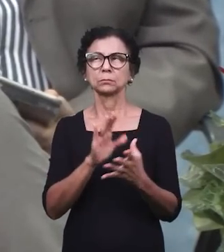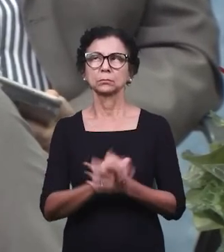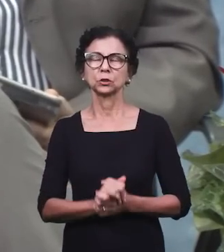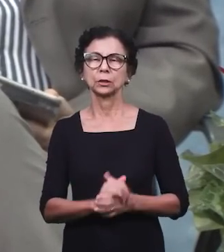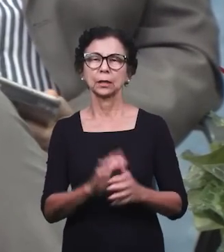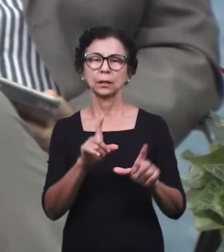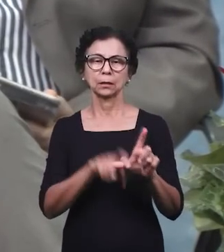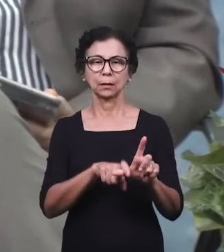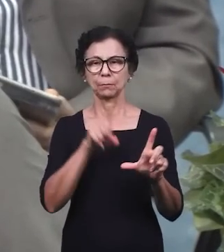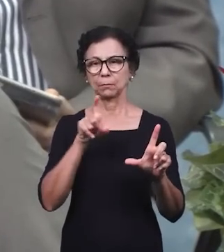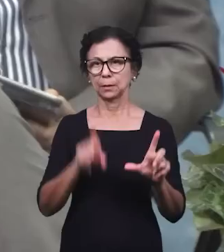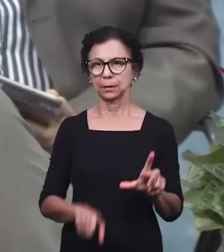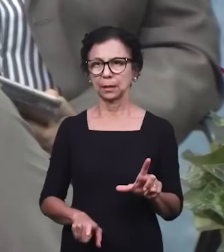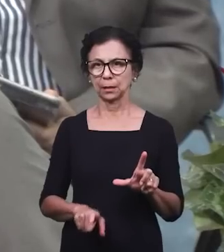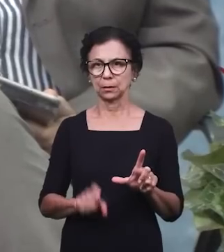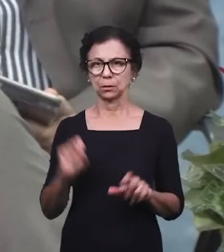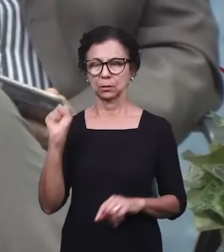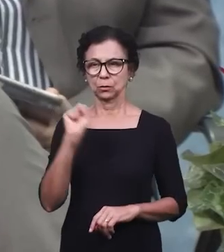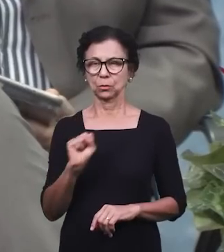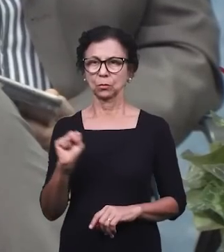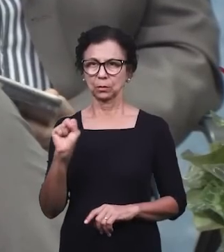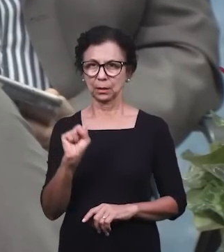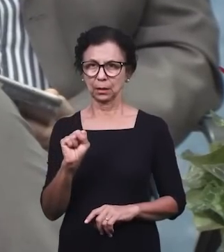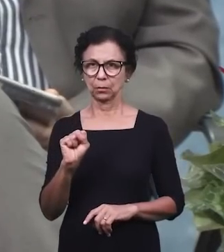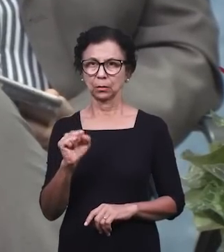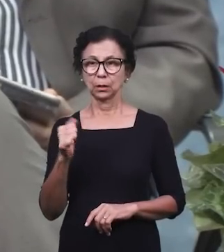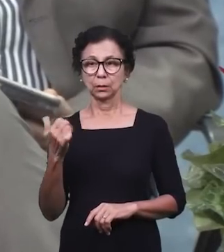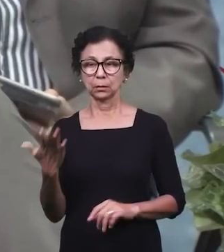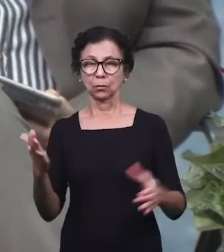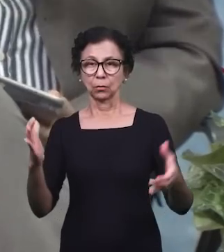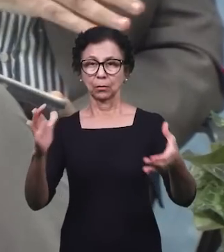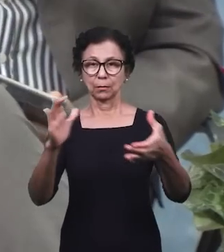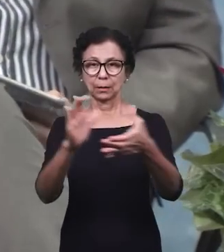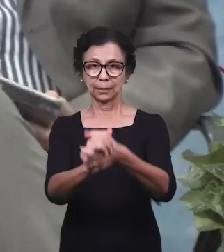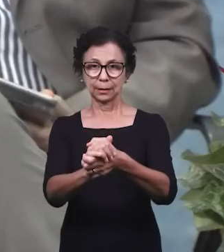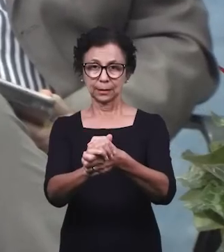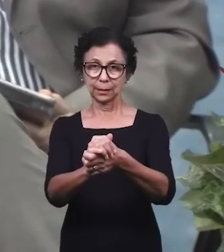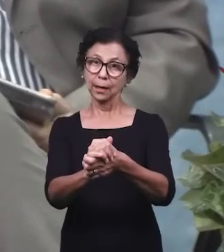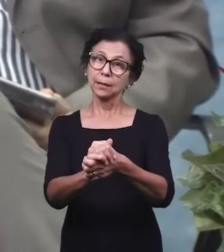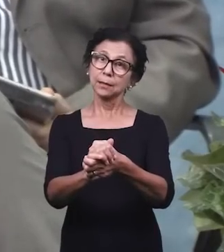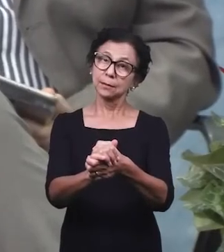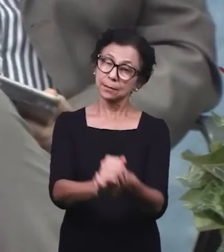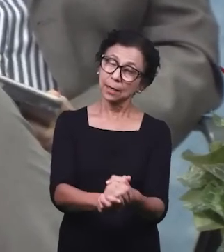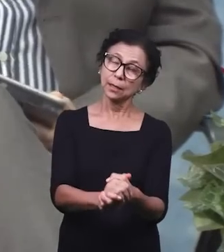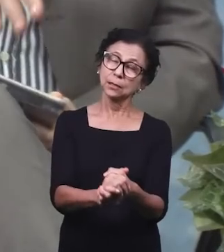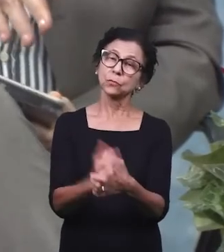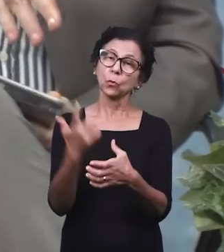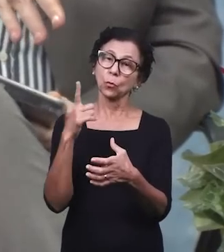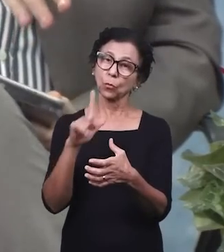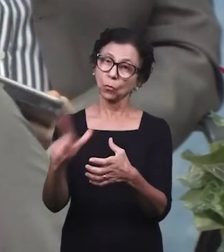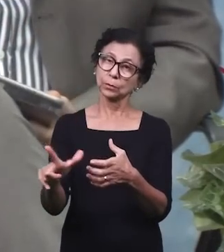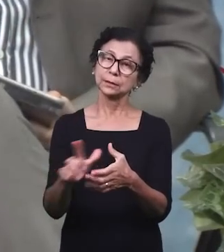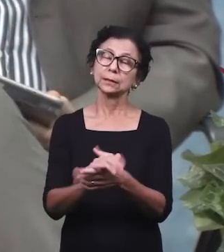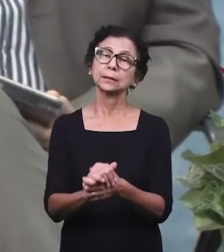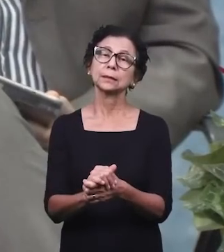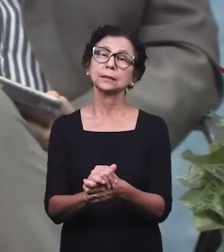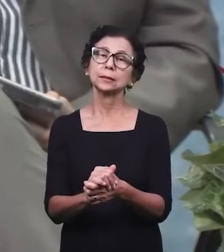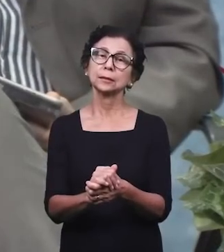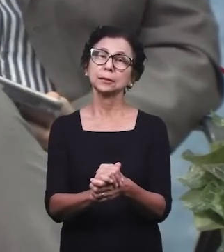vão conseguir se sustentar juntos. Porque ao invés de pagarem 2 aluguéis, por exemplo, vão pagar um aluguel